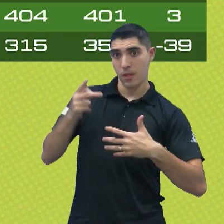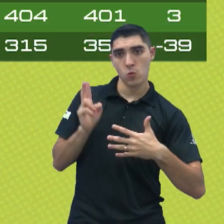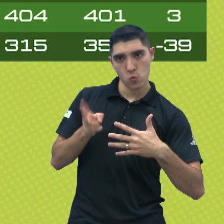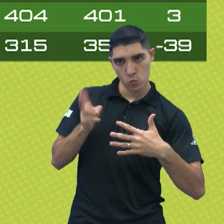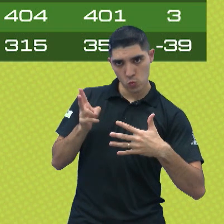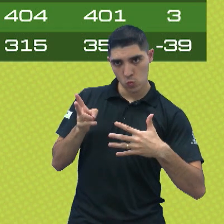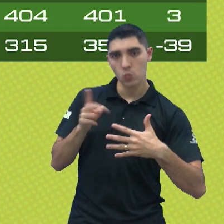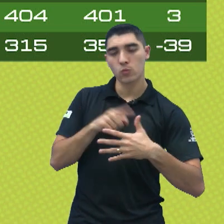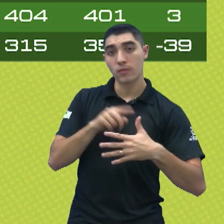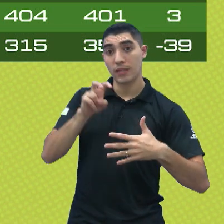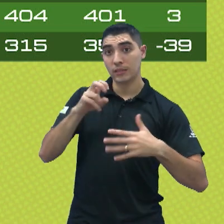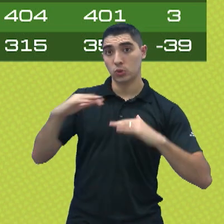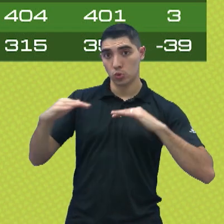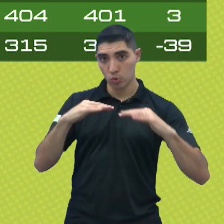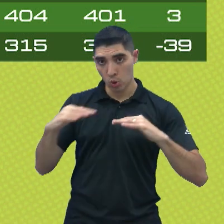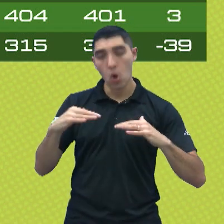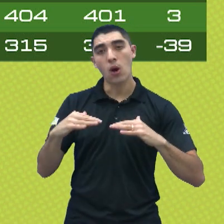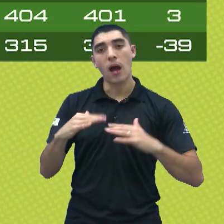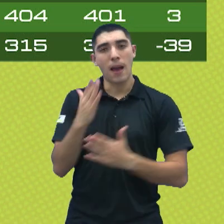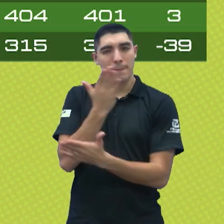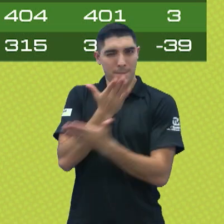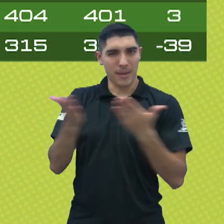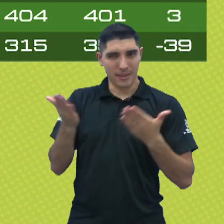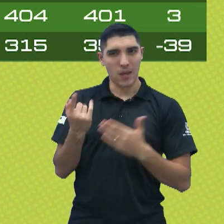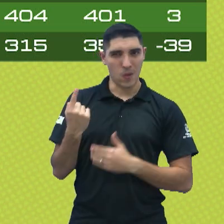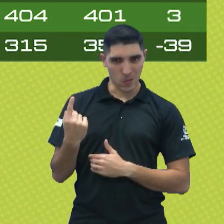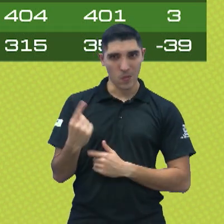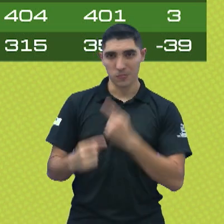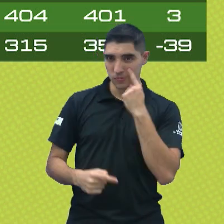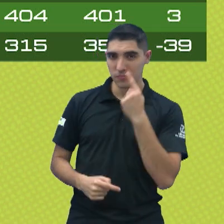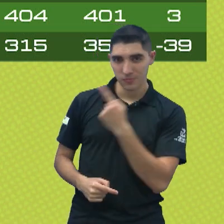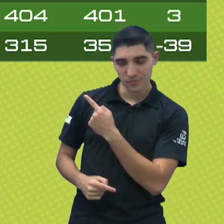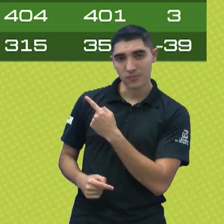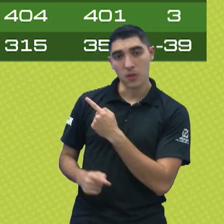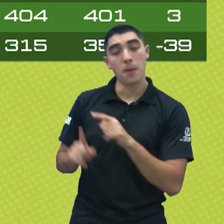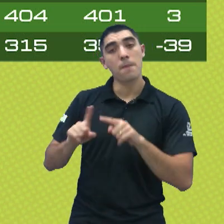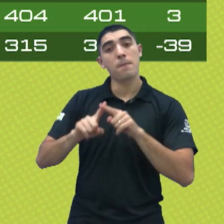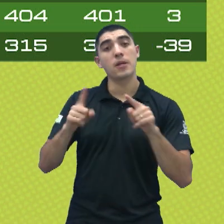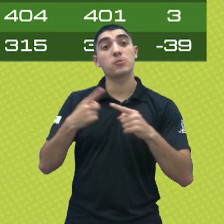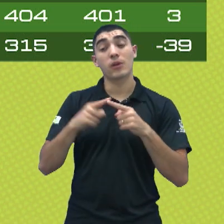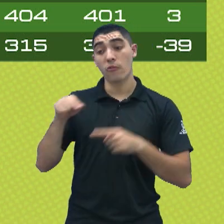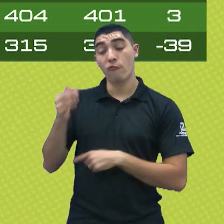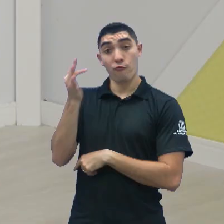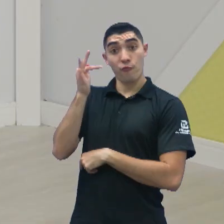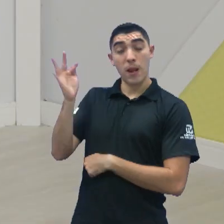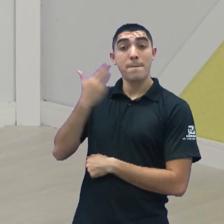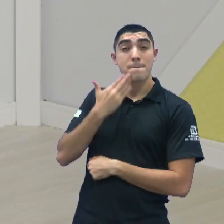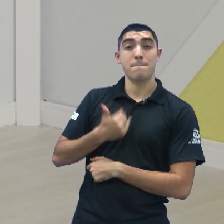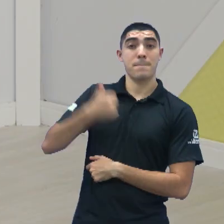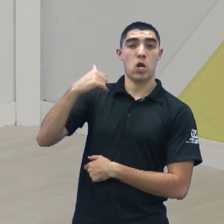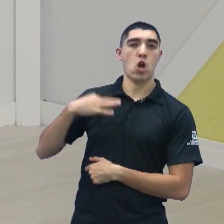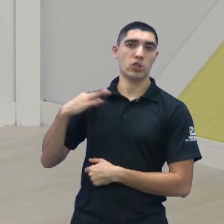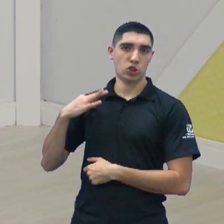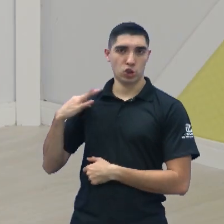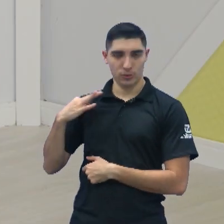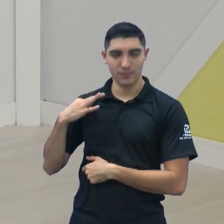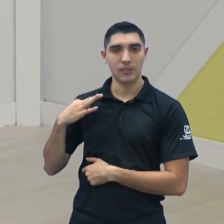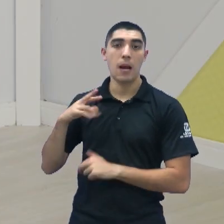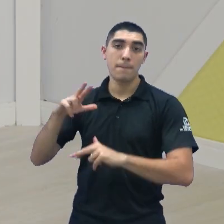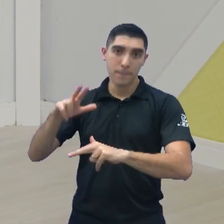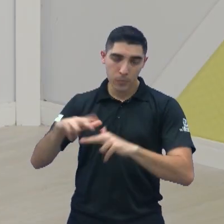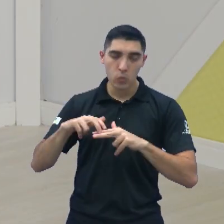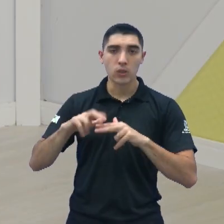grupo com 5 jogos, mesmo perdendo para o São José nessa fase de realinhamento, porque o Franca foi a melhor equipe na primeira fase, então ele puxa também